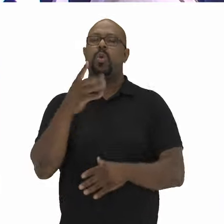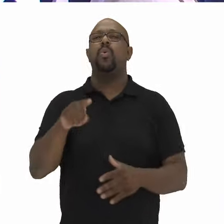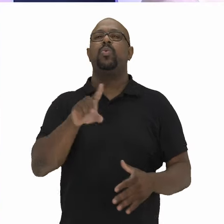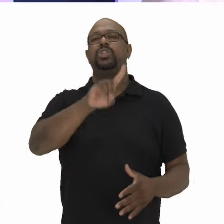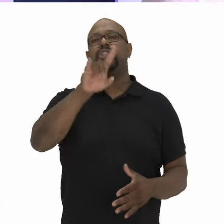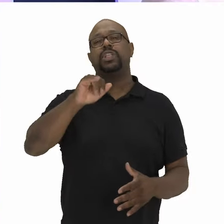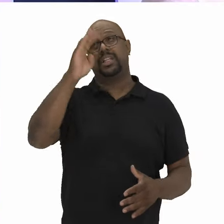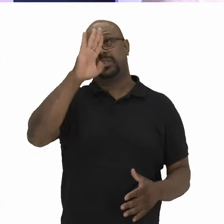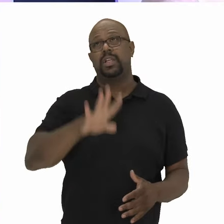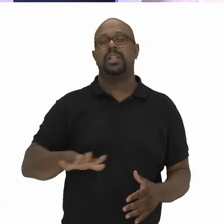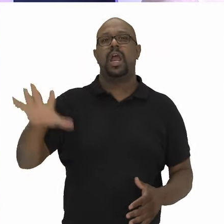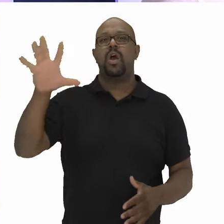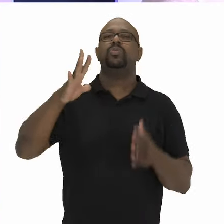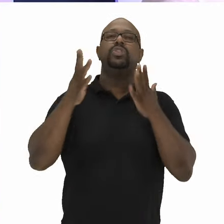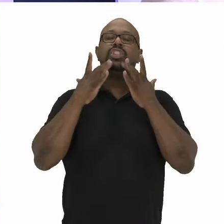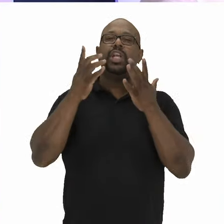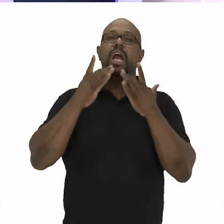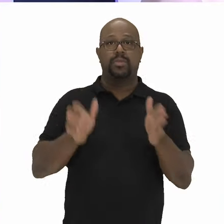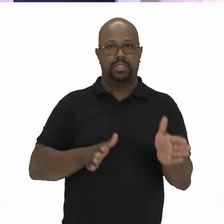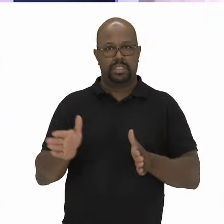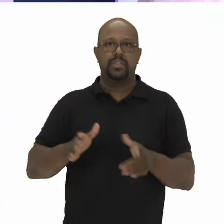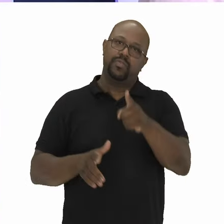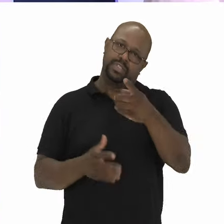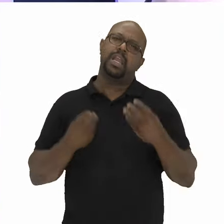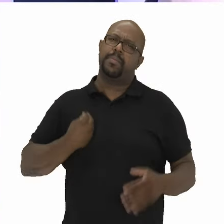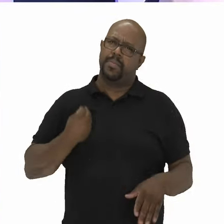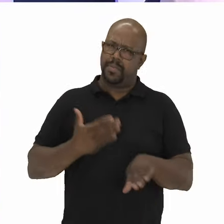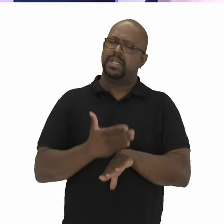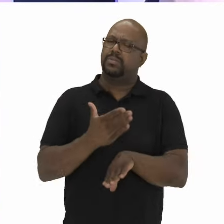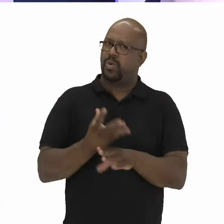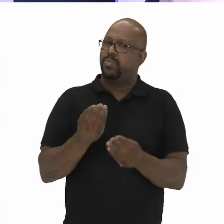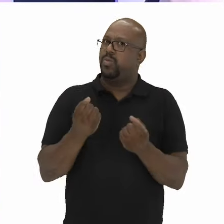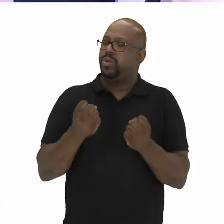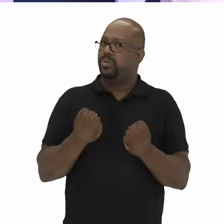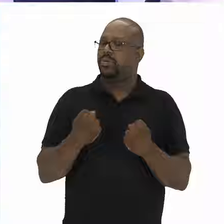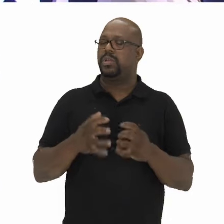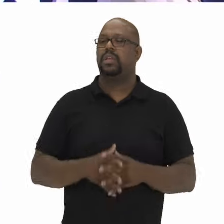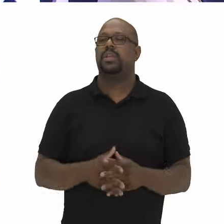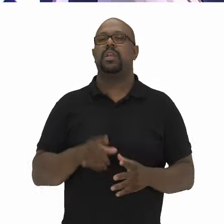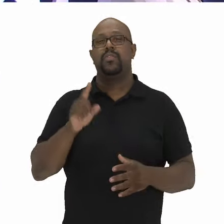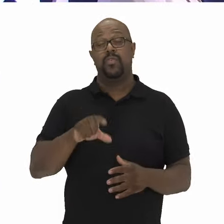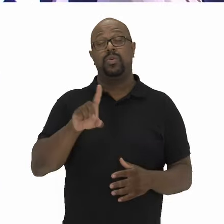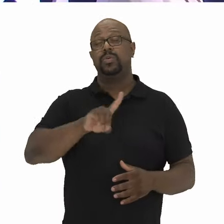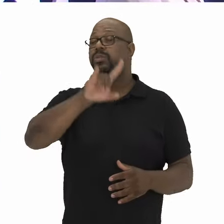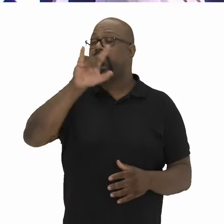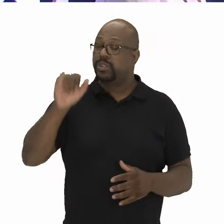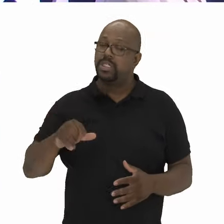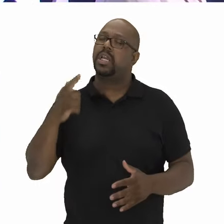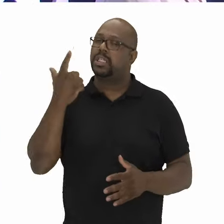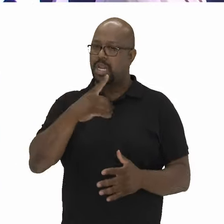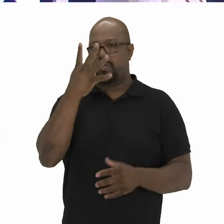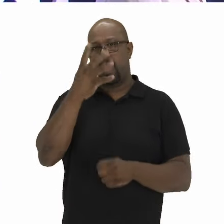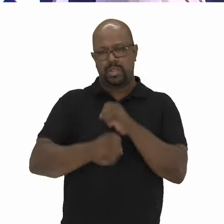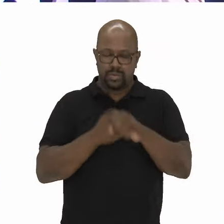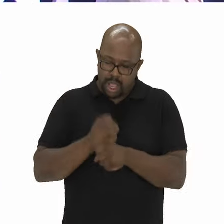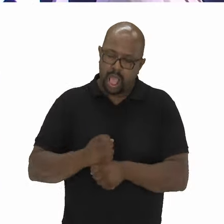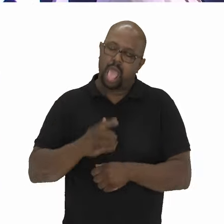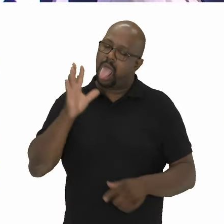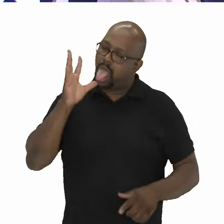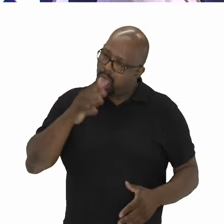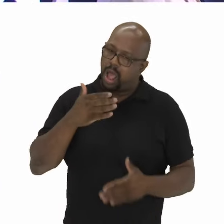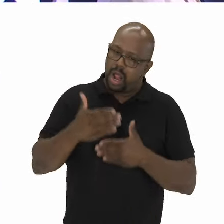gente ela criou o dia nacional do teatro acessive Que você participou muito inclusive que foi um dia que passou